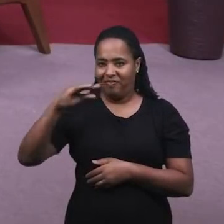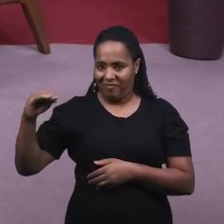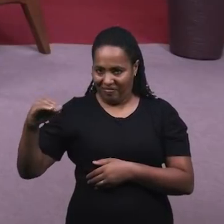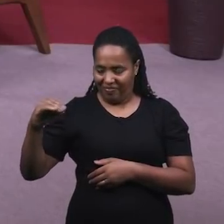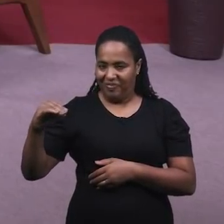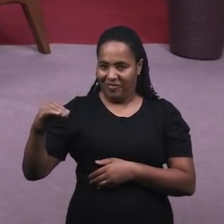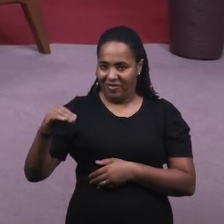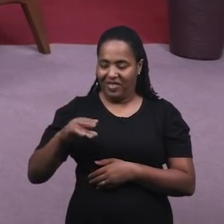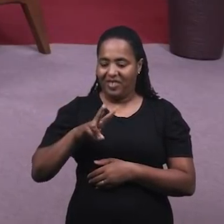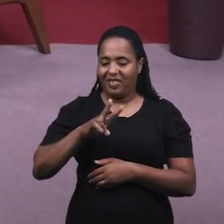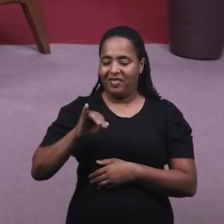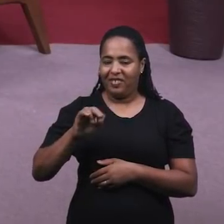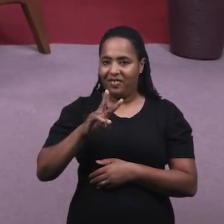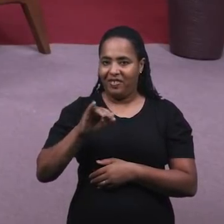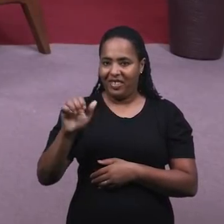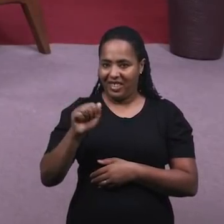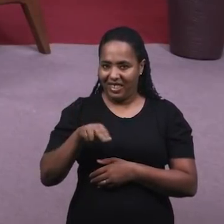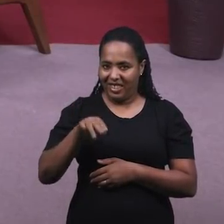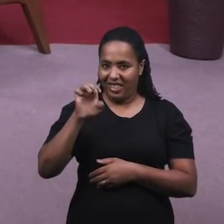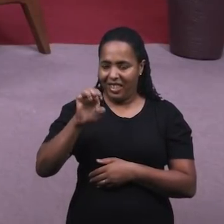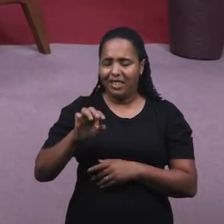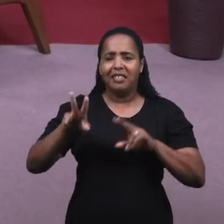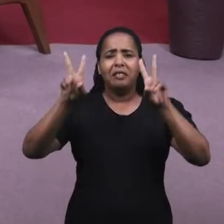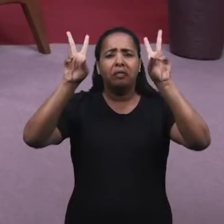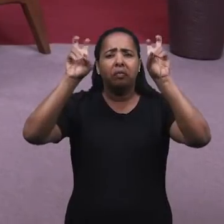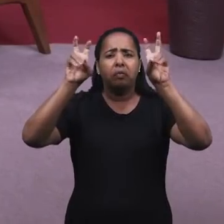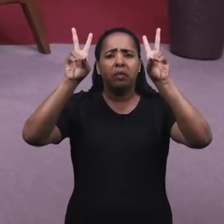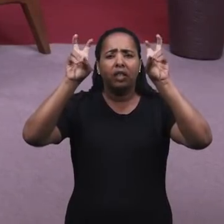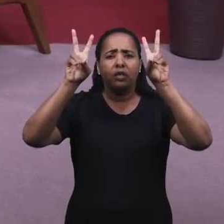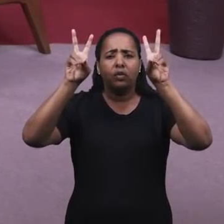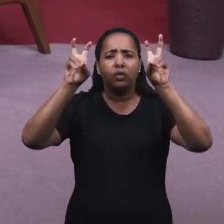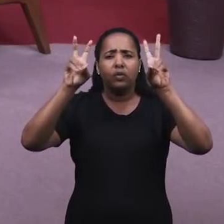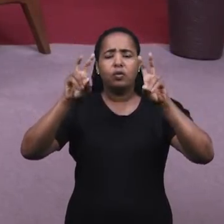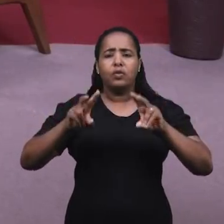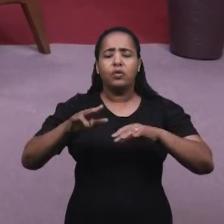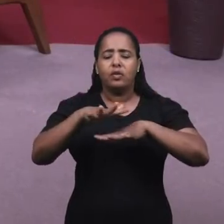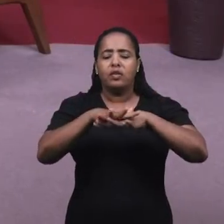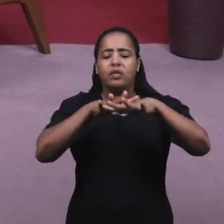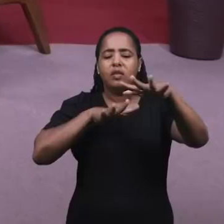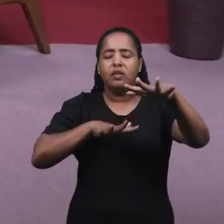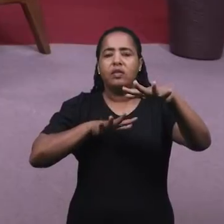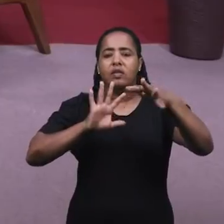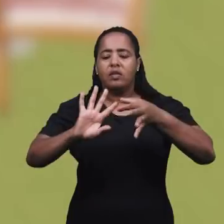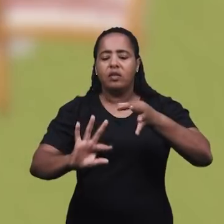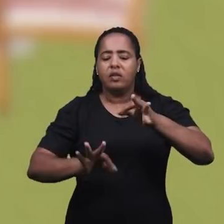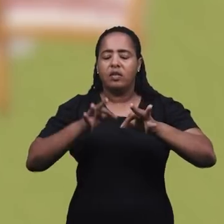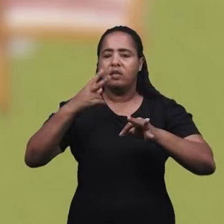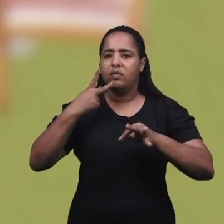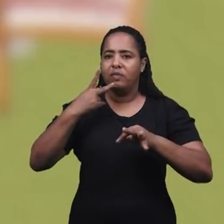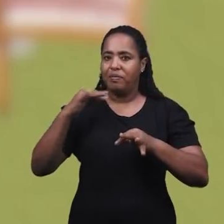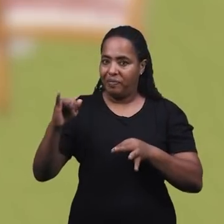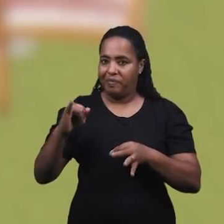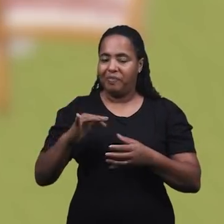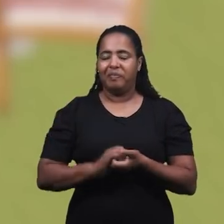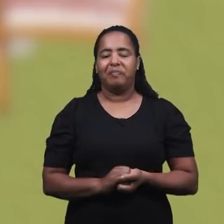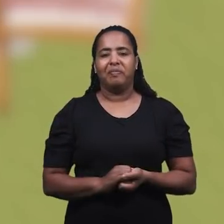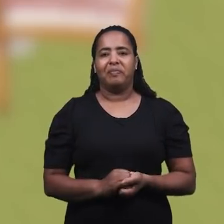Laia vai falar sobre isso em um assunto que tem como título A Vinha do Pai.